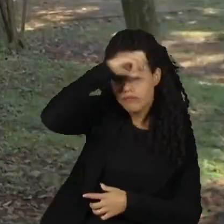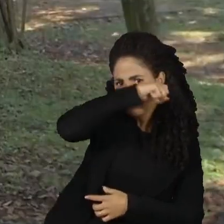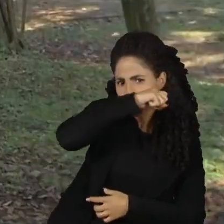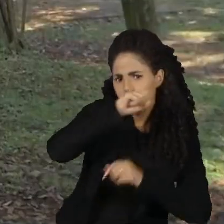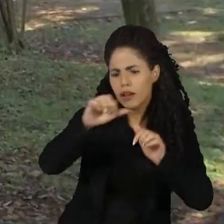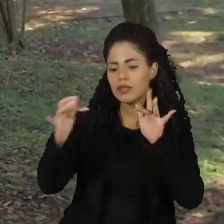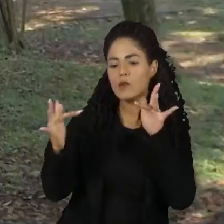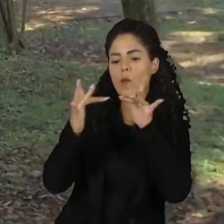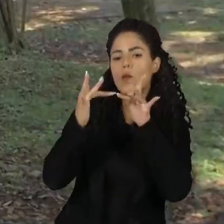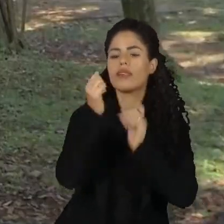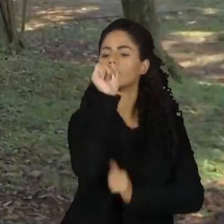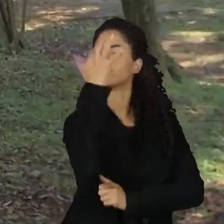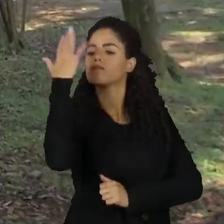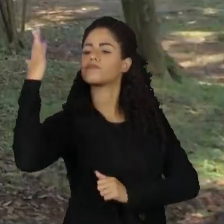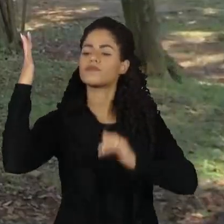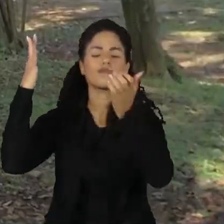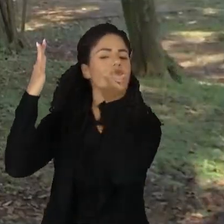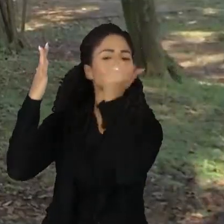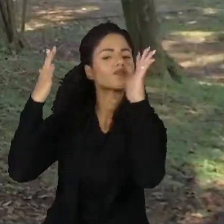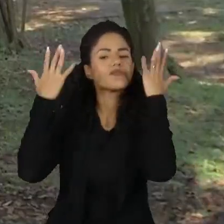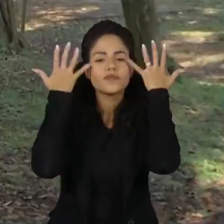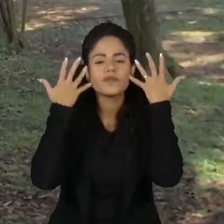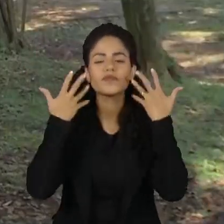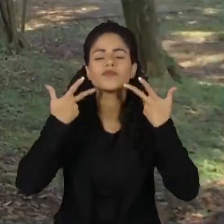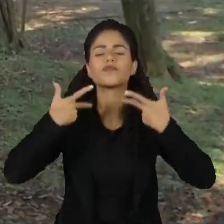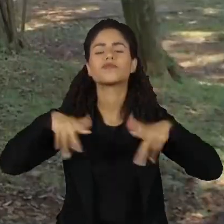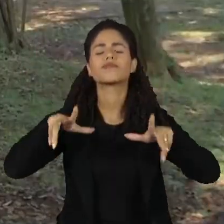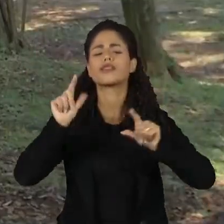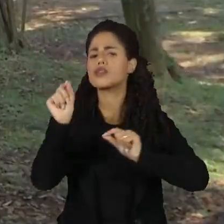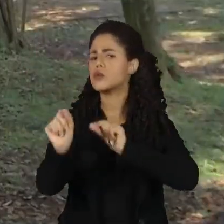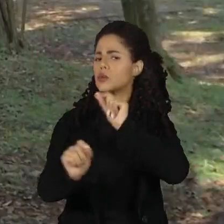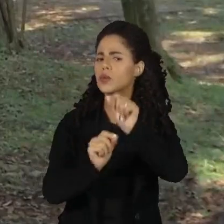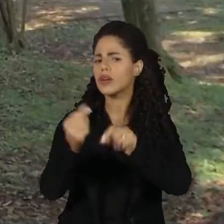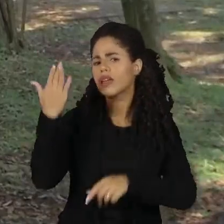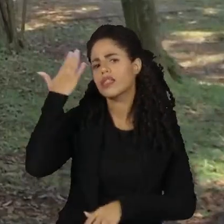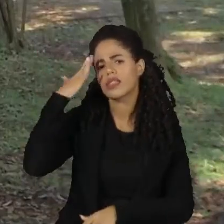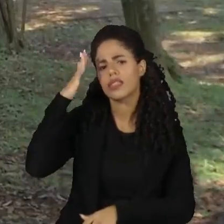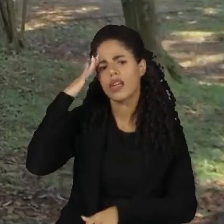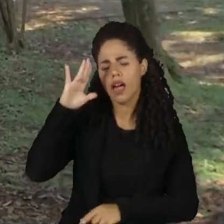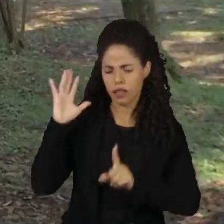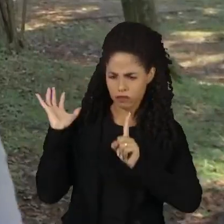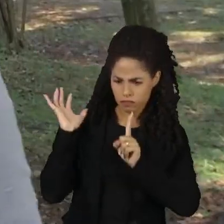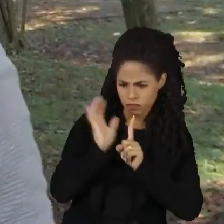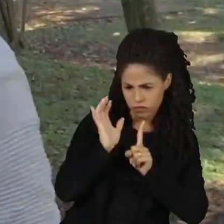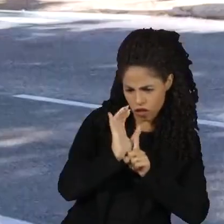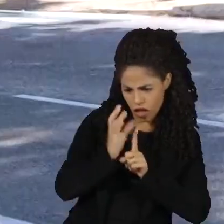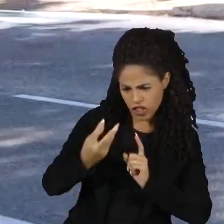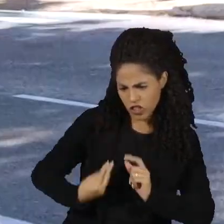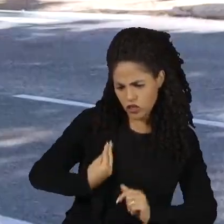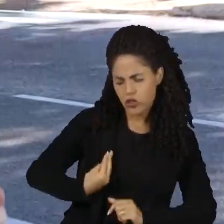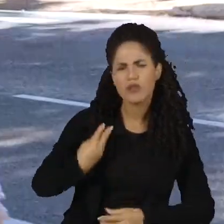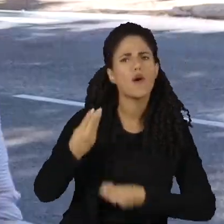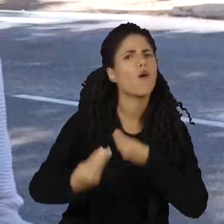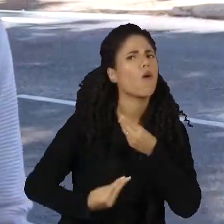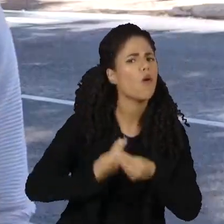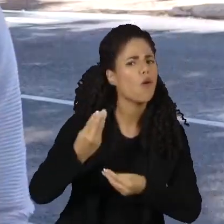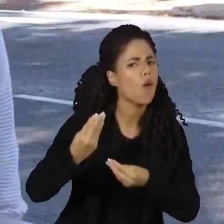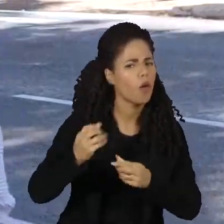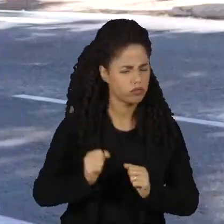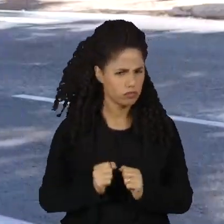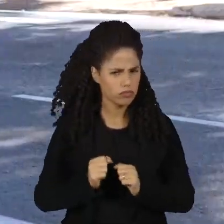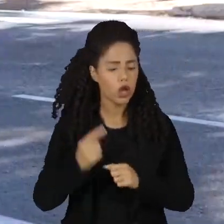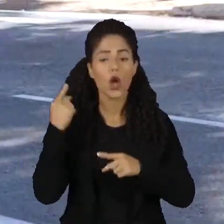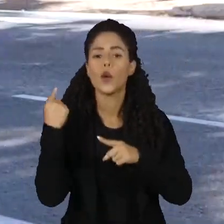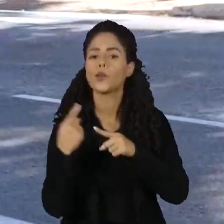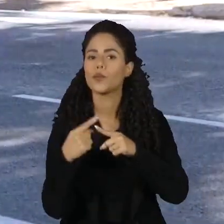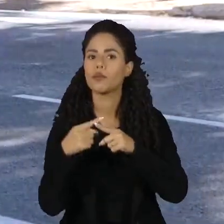em contato com a natureza pode ser uma boa forma de entender como ela impacta o nosso dia a dia. Até porque é